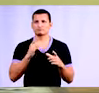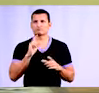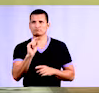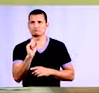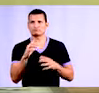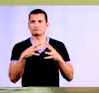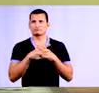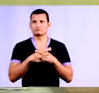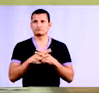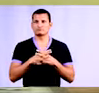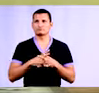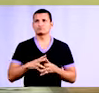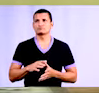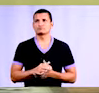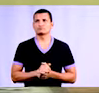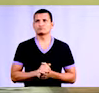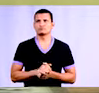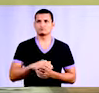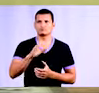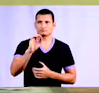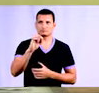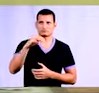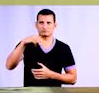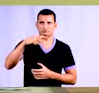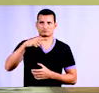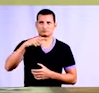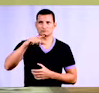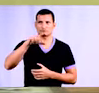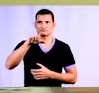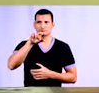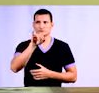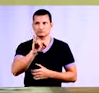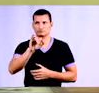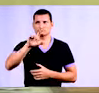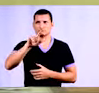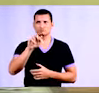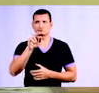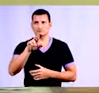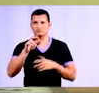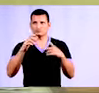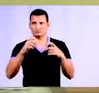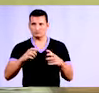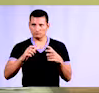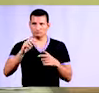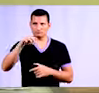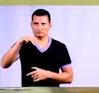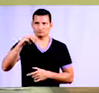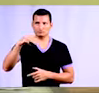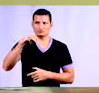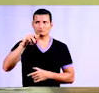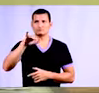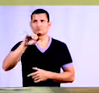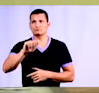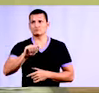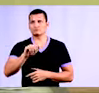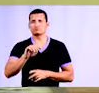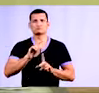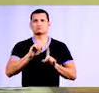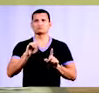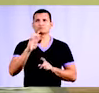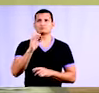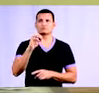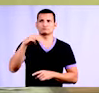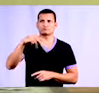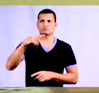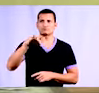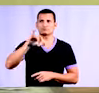Novaes? Compilar endereço de memória. Compilar não seria, porque compilar, na realidade... Um trabalho